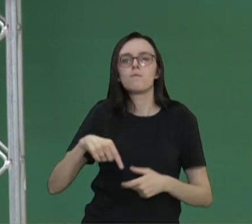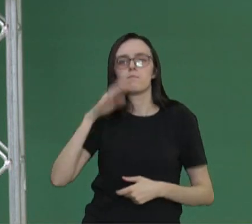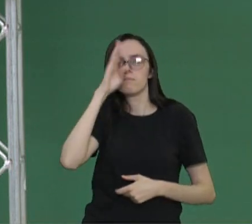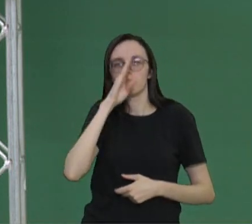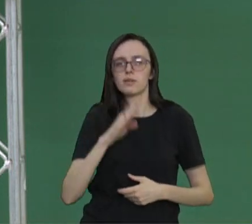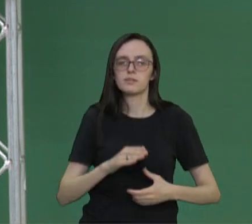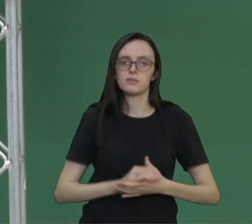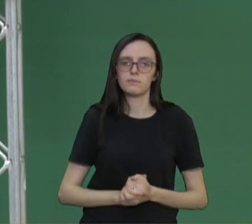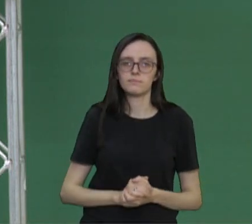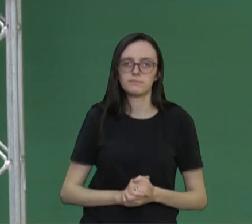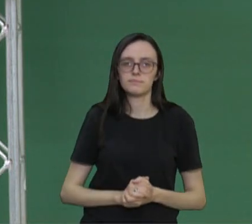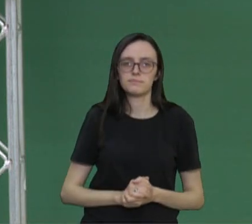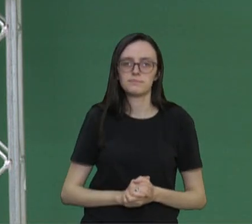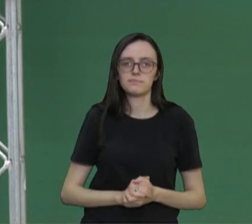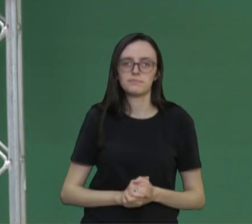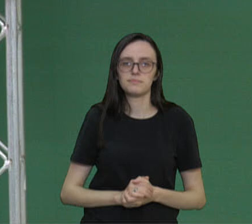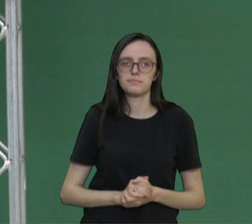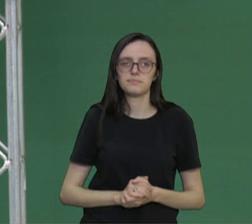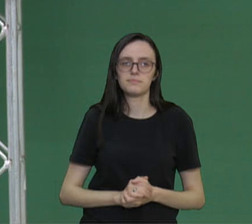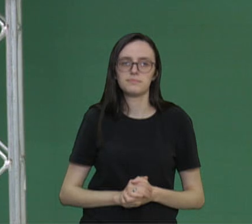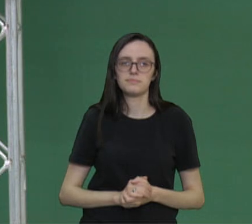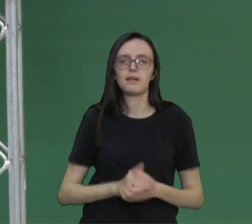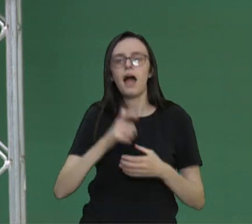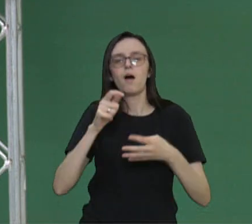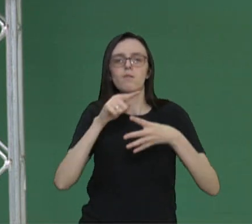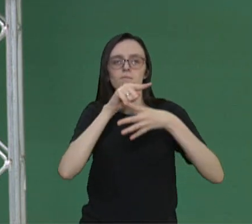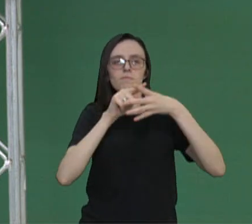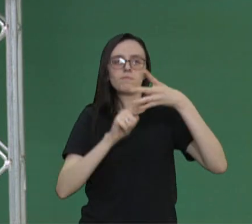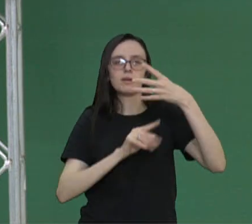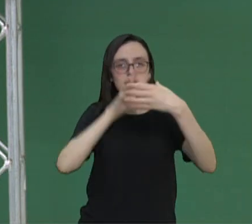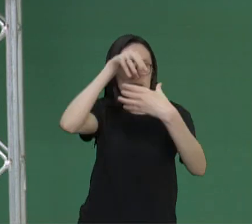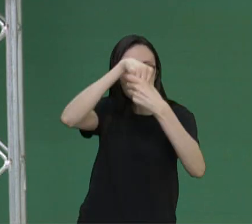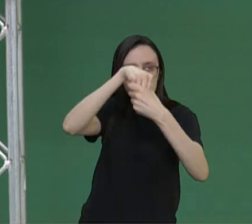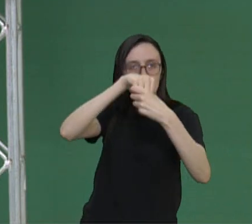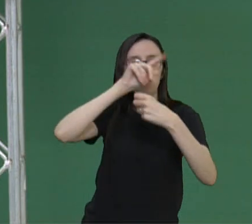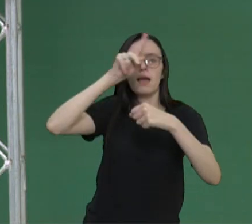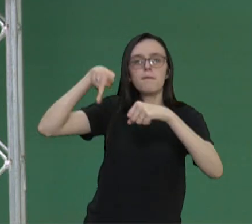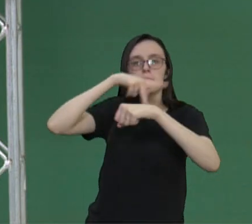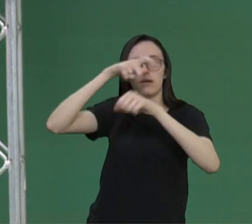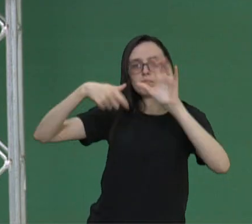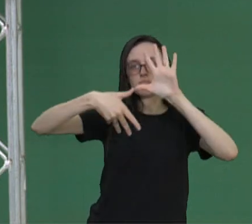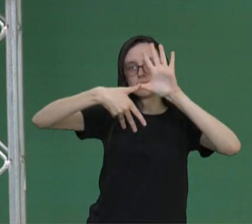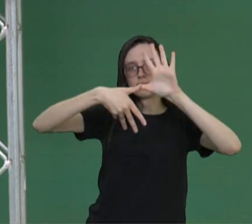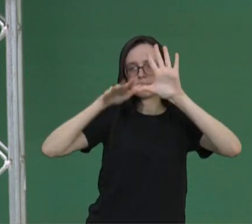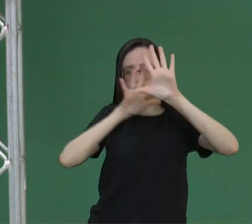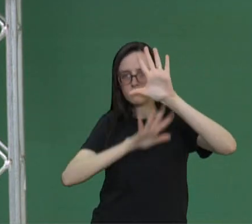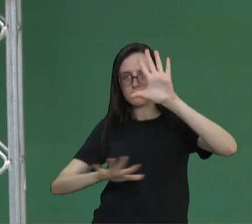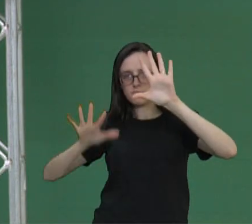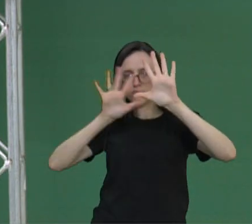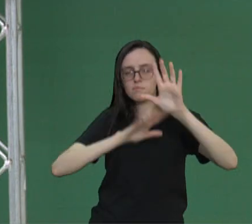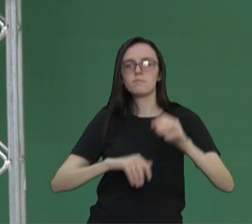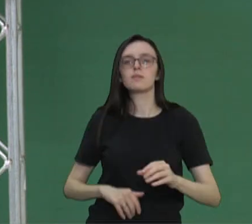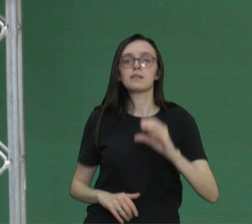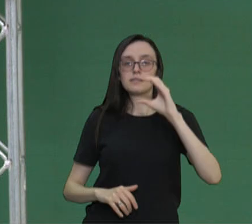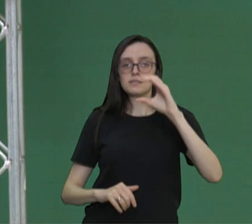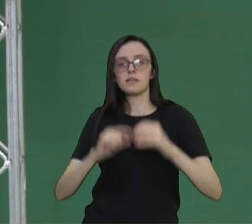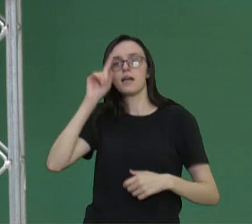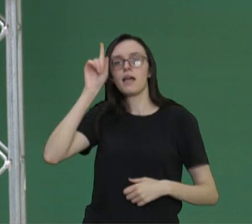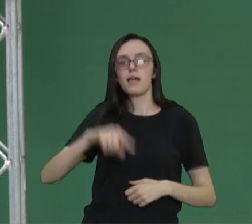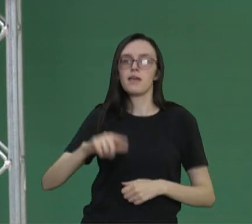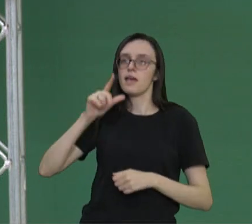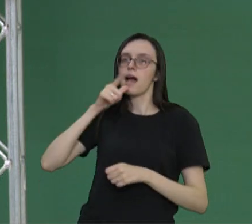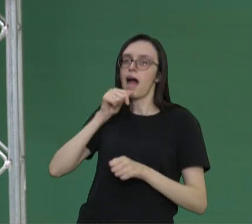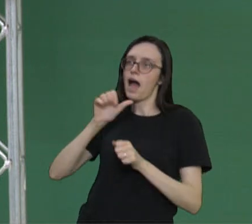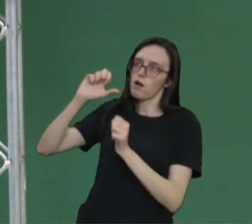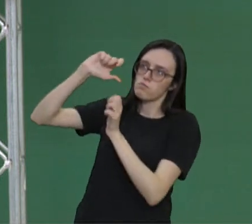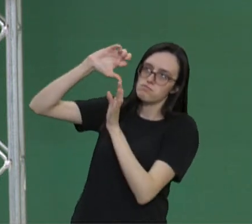Brasil? Letra A, no interior. Letra B, a partir dos países da América do Sul. Letra C, a partir do